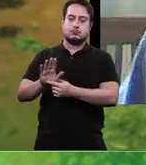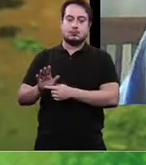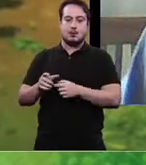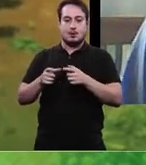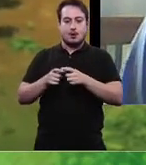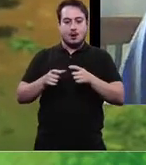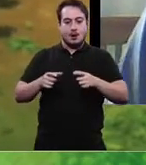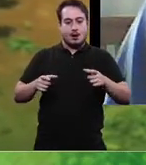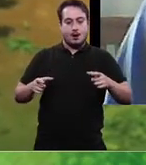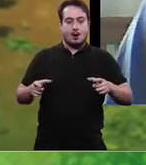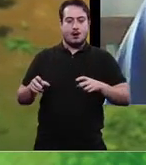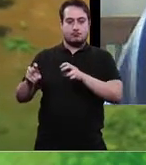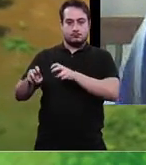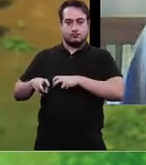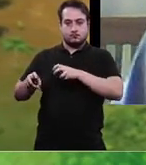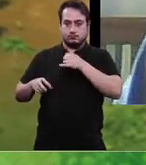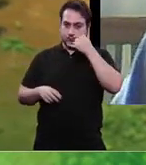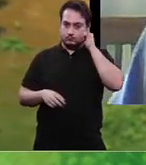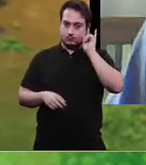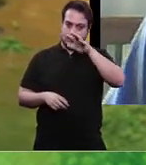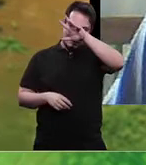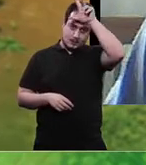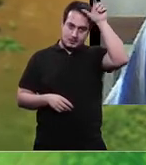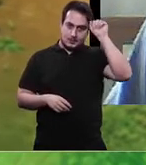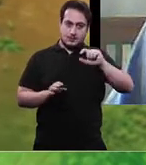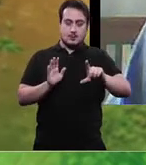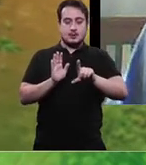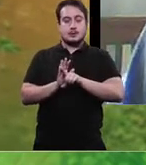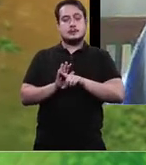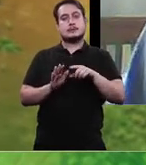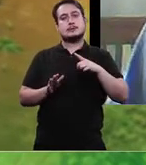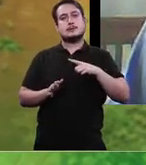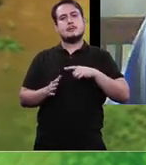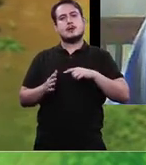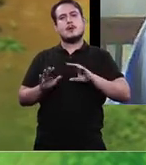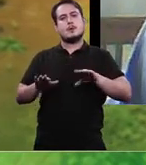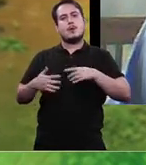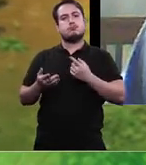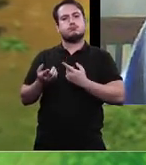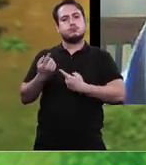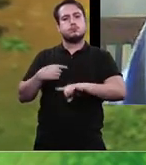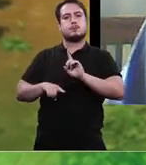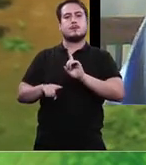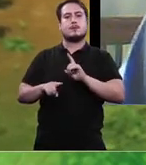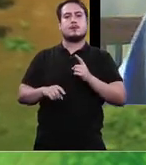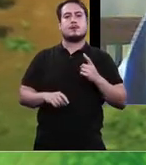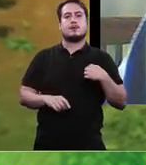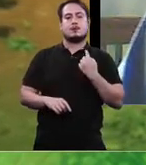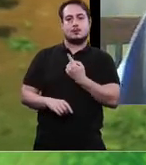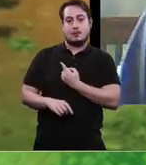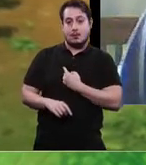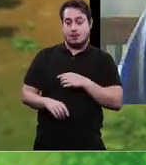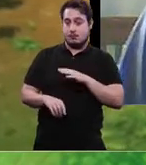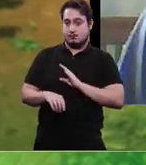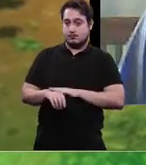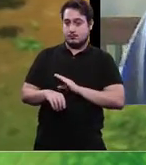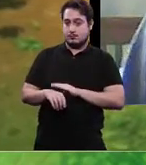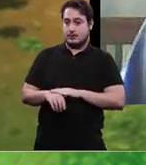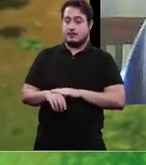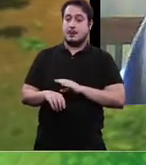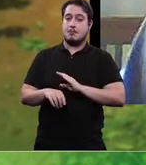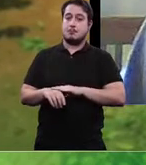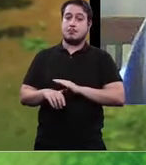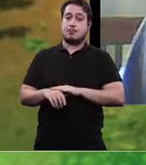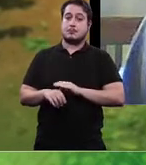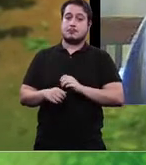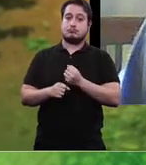tamanho da agropecuária na Amazônia Legal e os grandes desafios que a gente tem e o potencial de crescimento que a